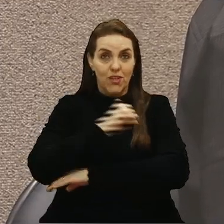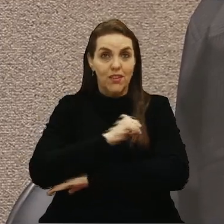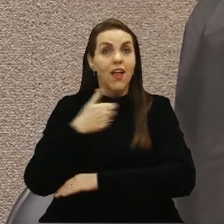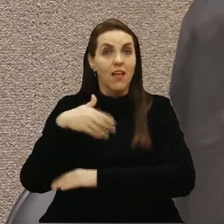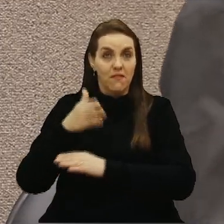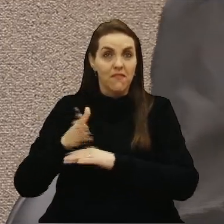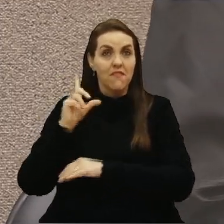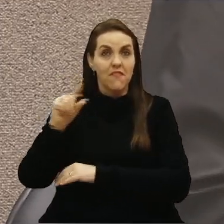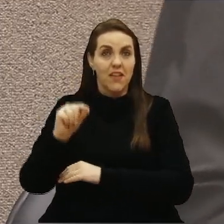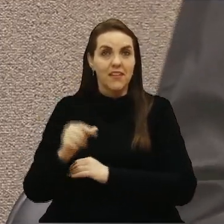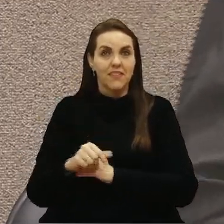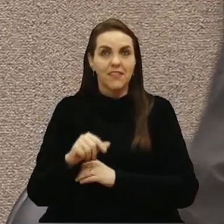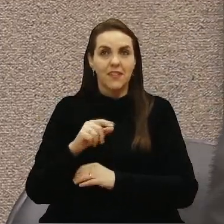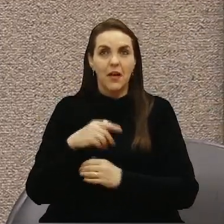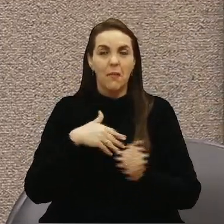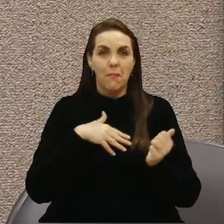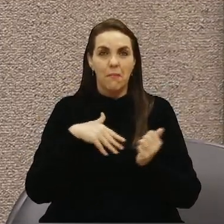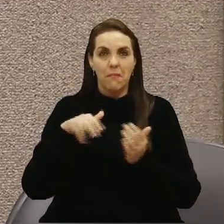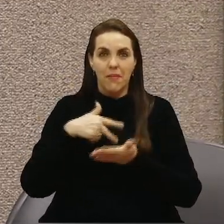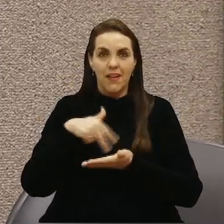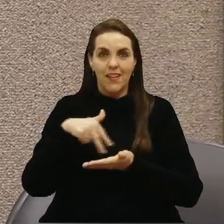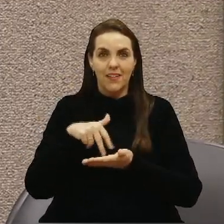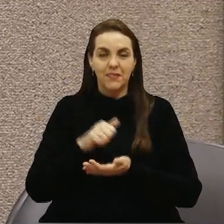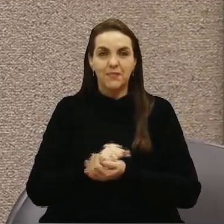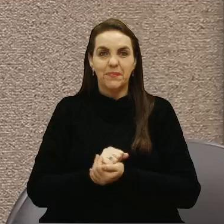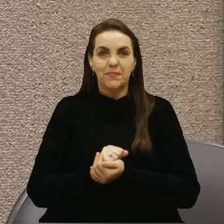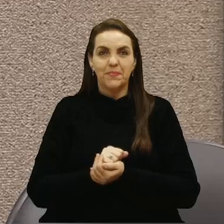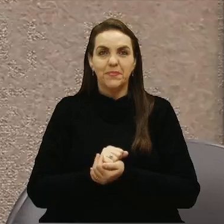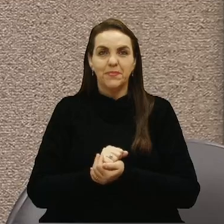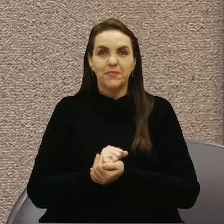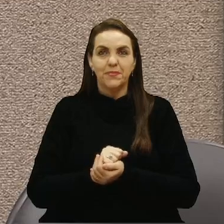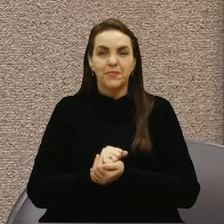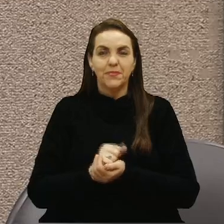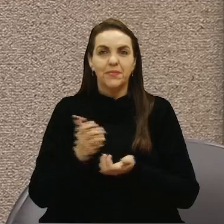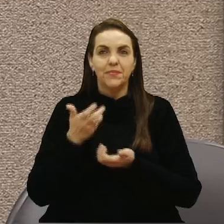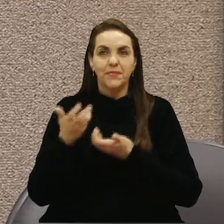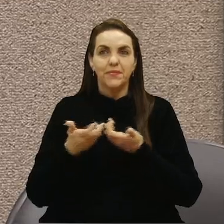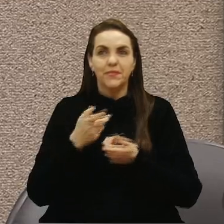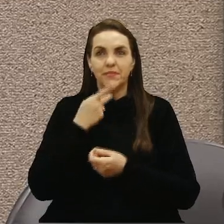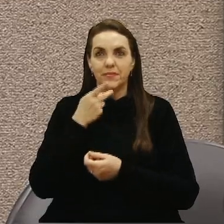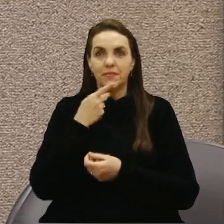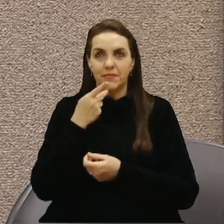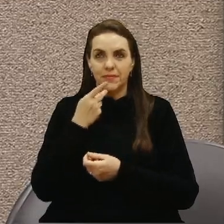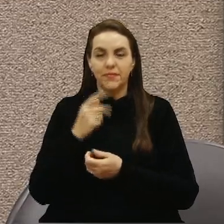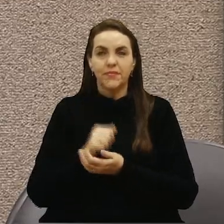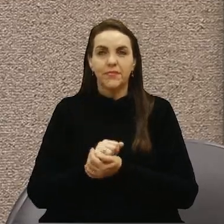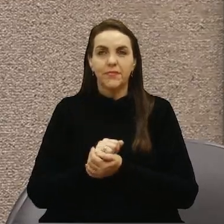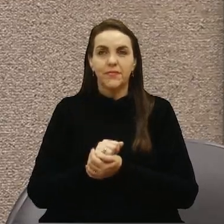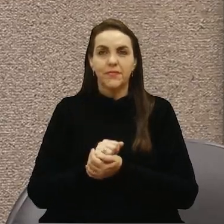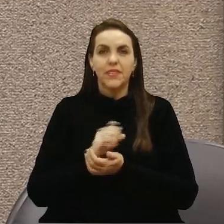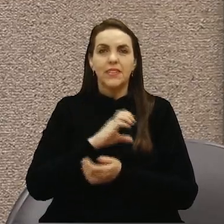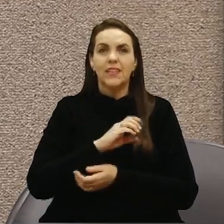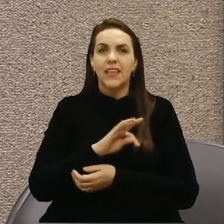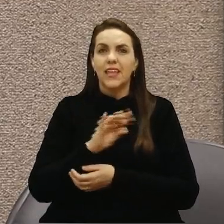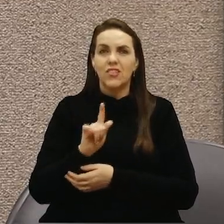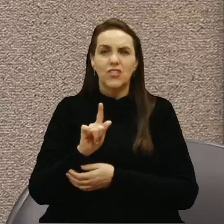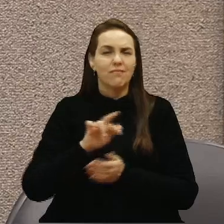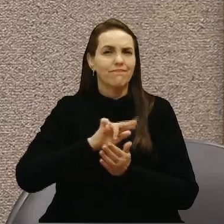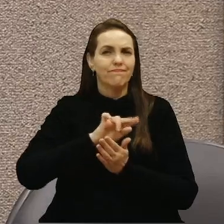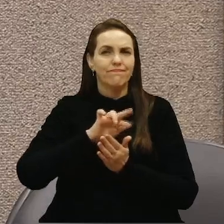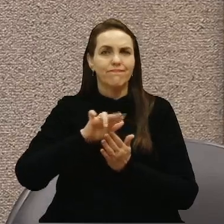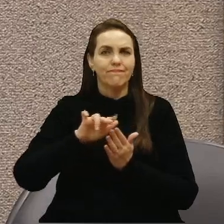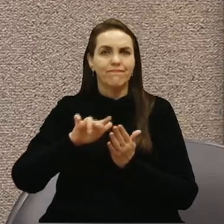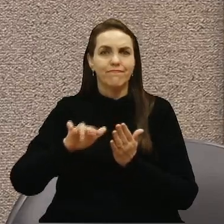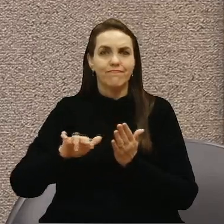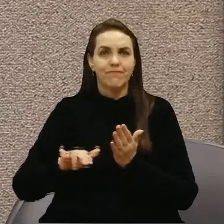né? Mas eu quero dizer que Tropeiro do Rio Grande, Paixão Cortes, Neguinho do